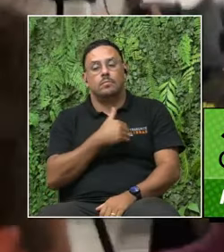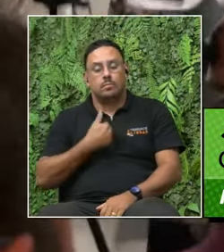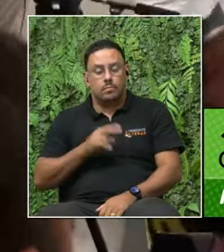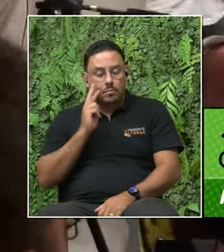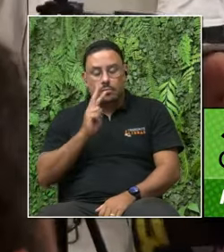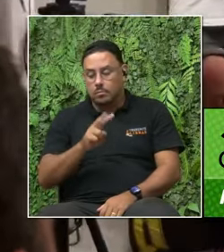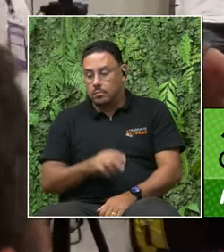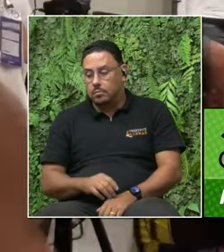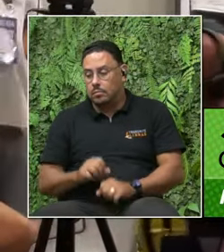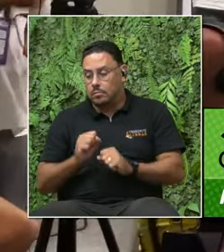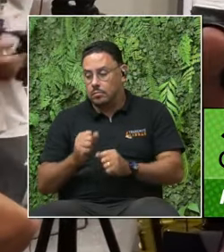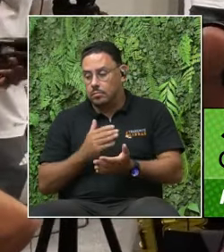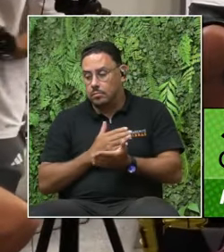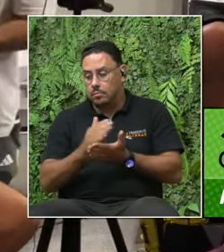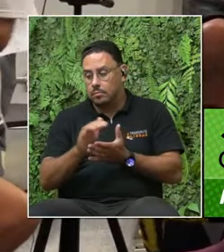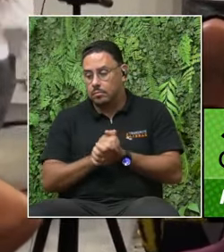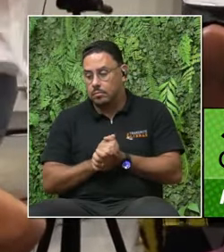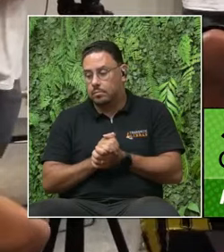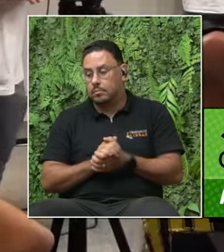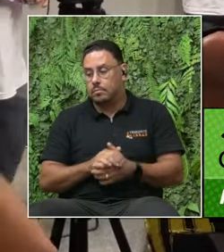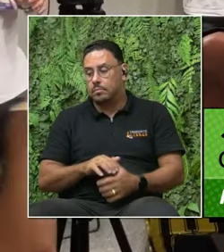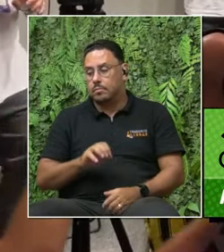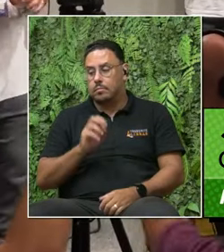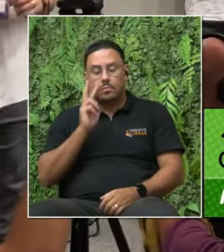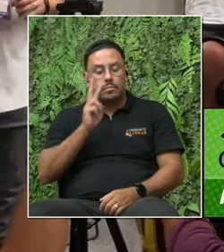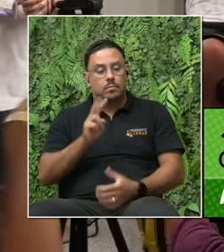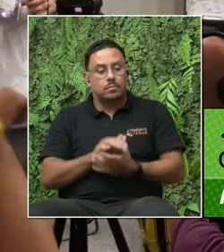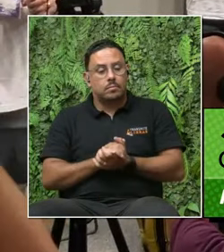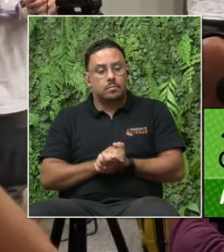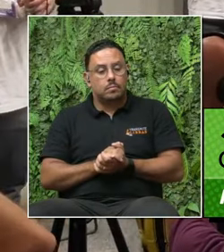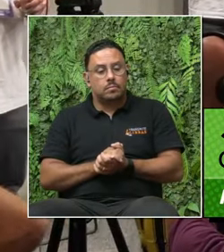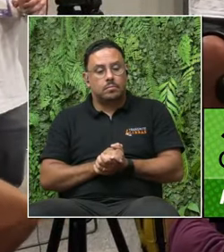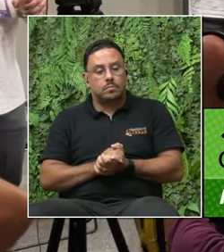vamos lá pode ir Ô Ed aqui